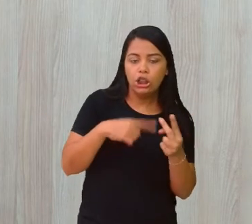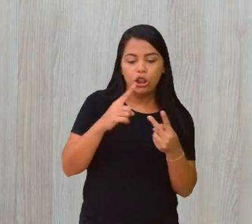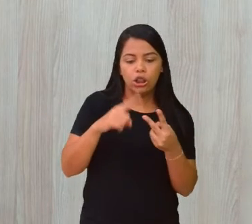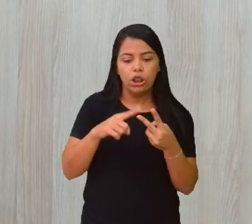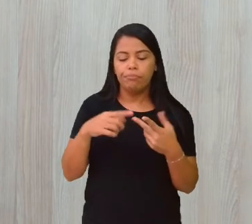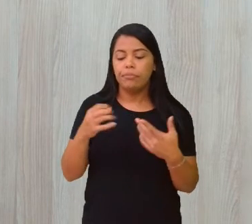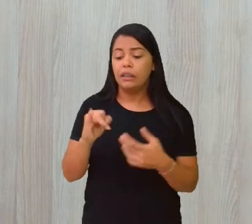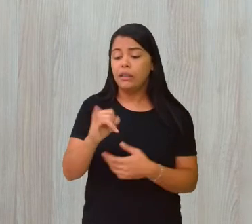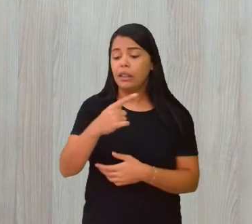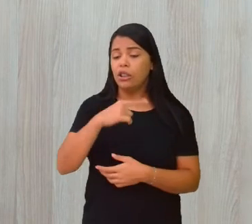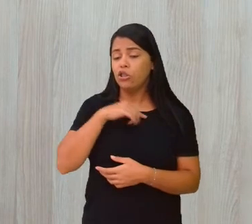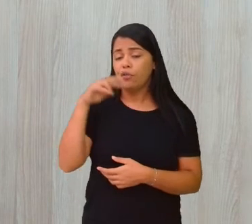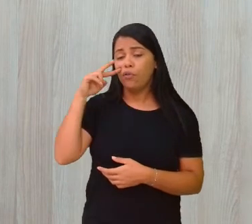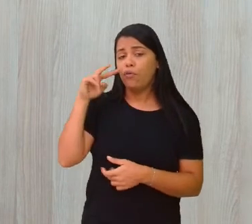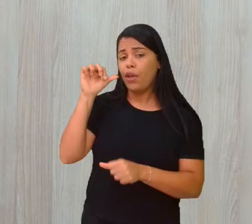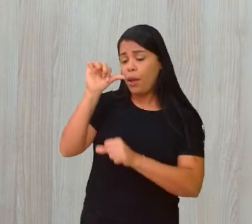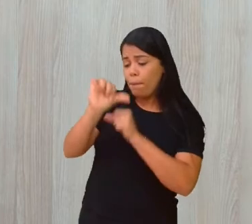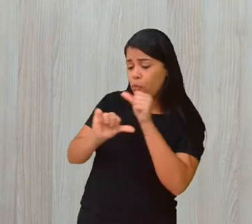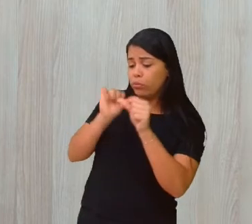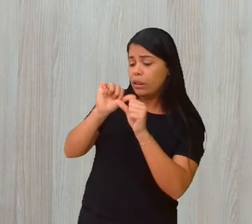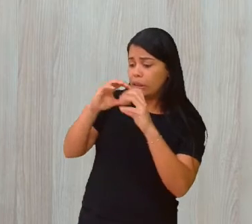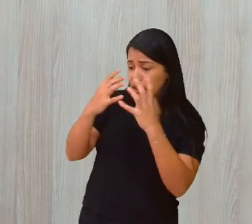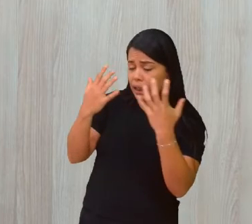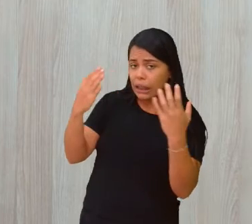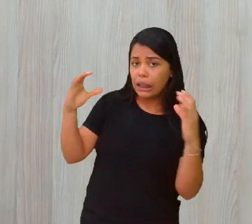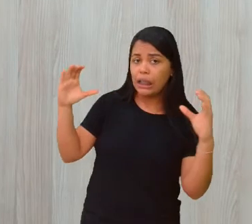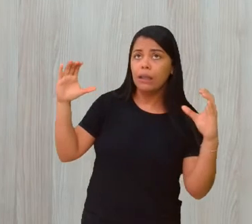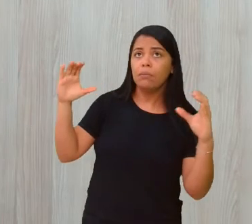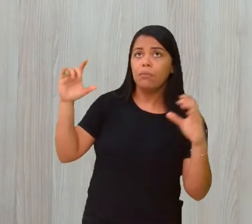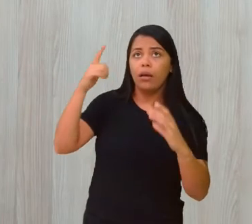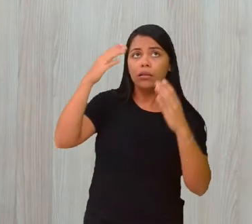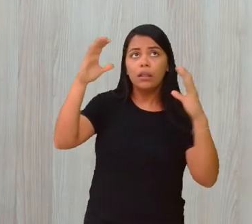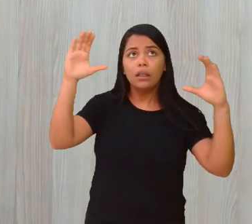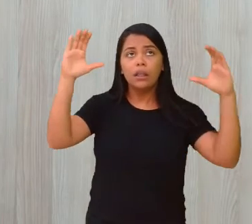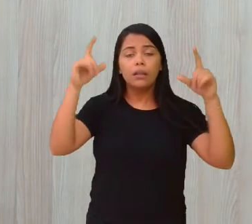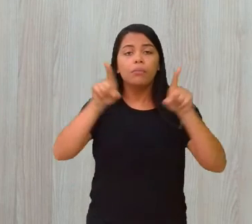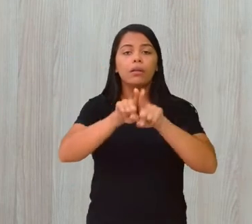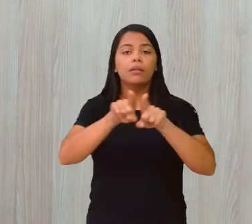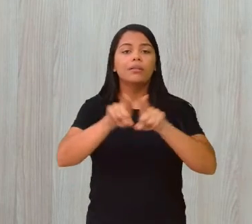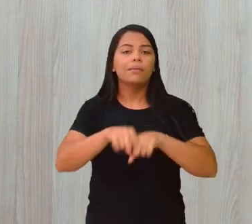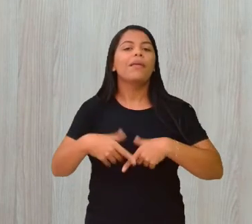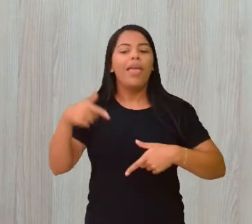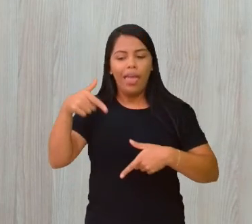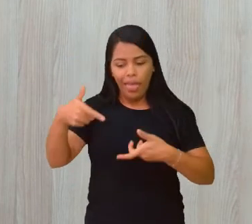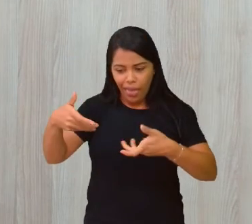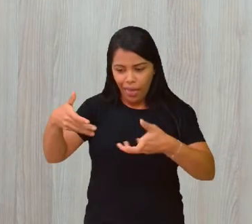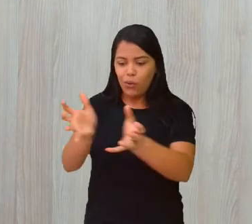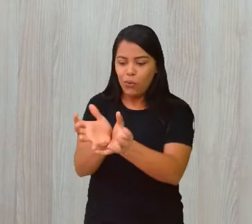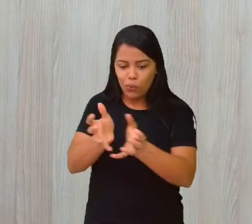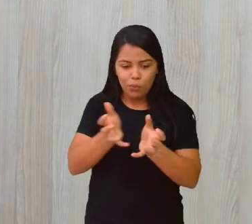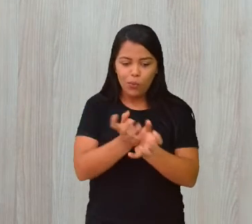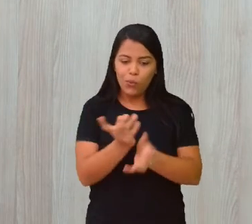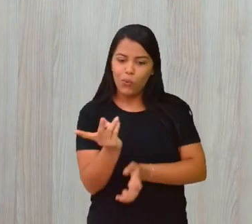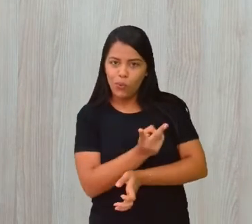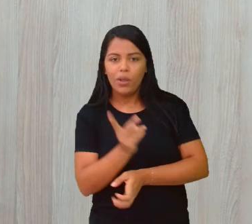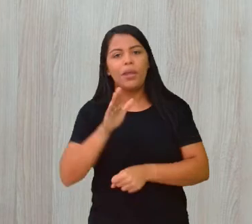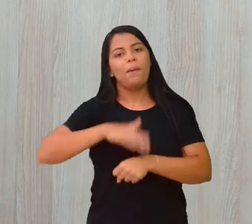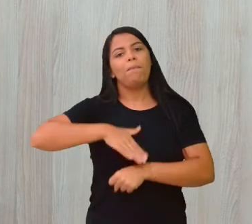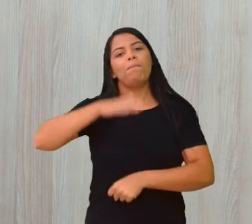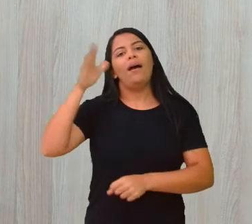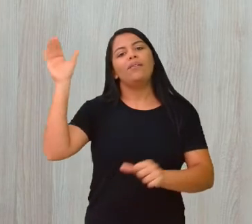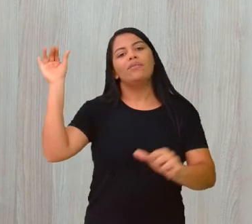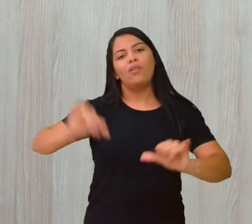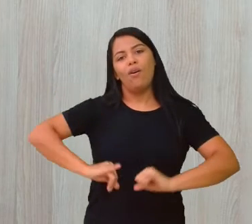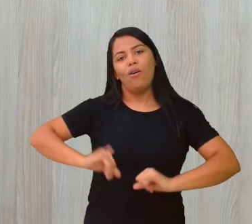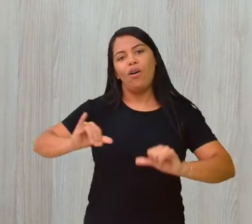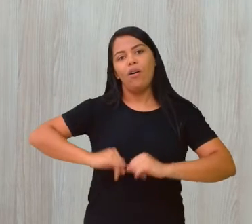a questão das mudanças climáticas também, né? Quem mais sofre são esses grupos, né? Que estão aí mais